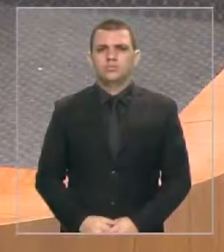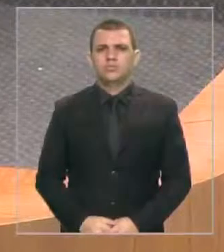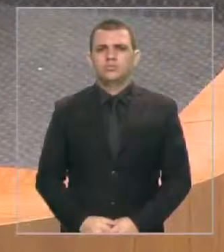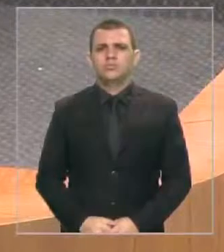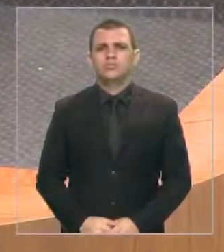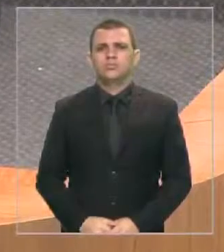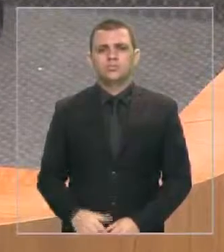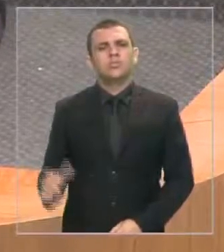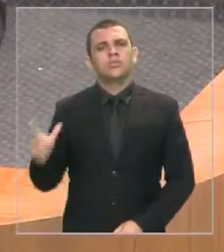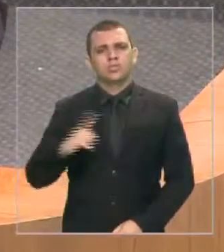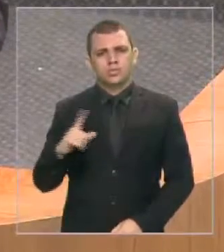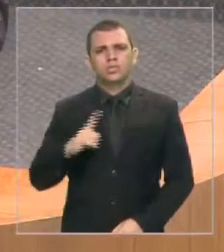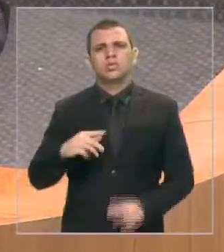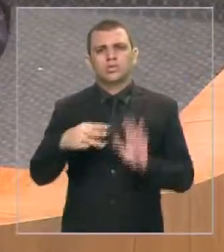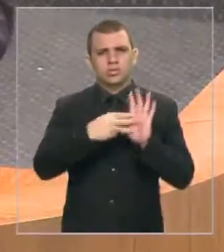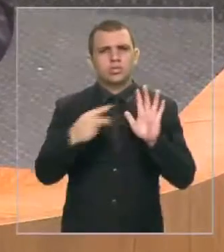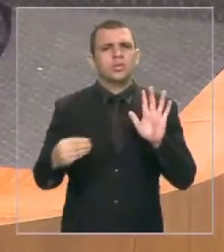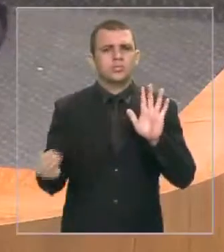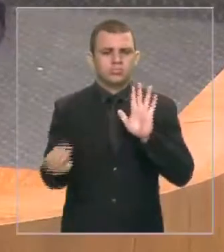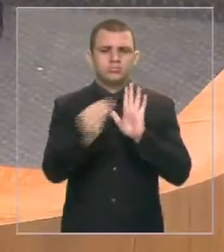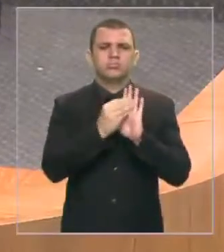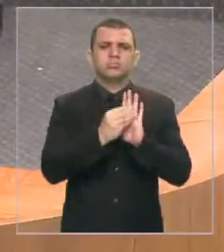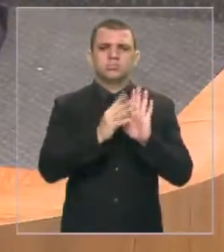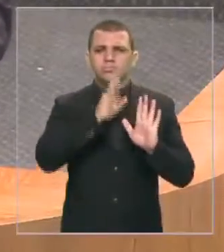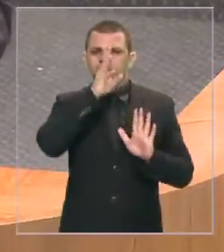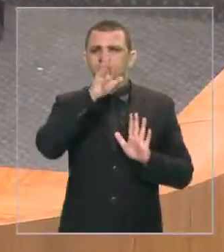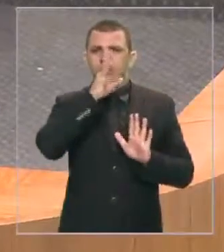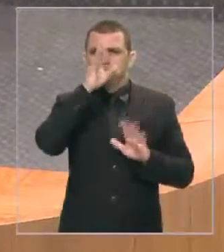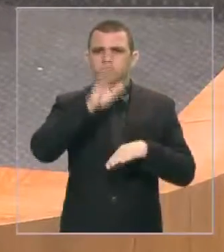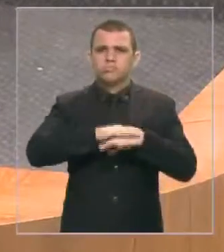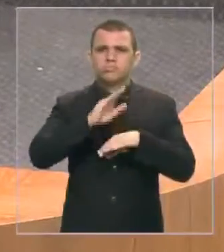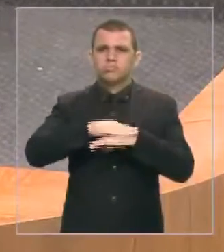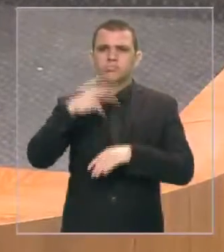Contém abuso do governador.